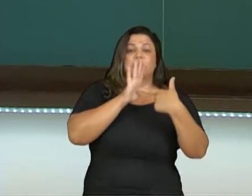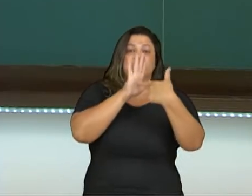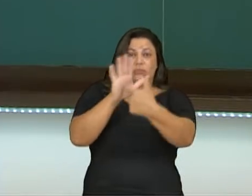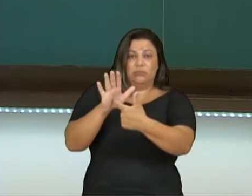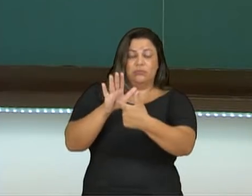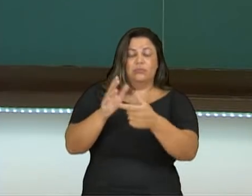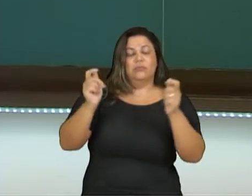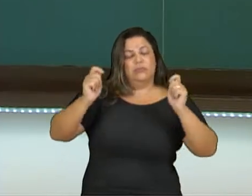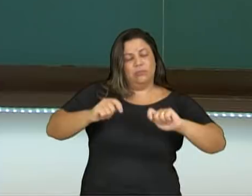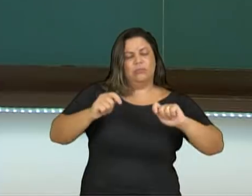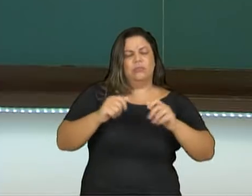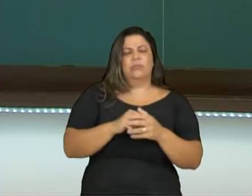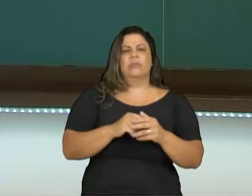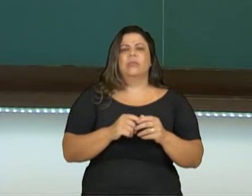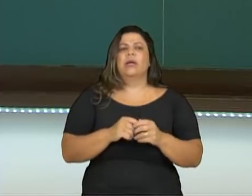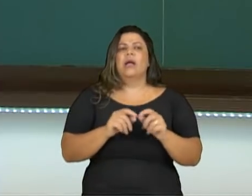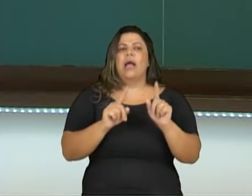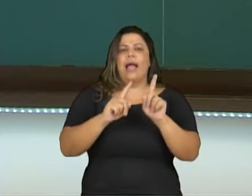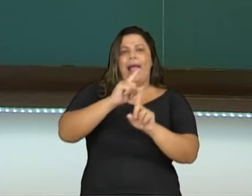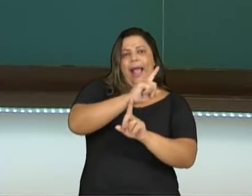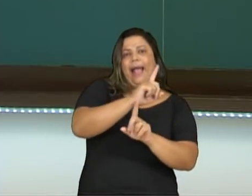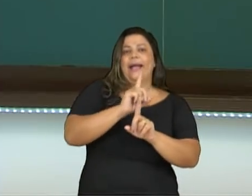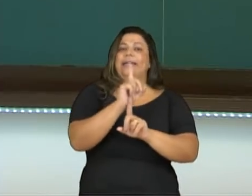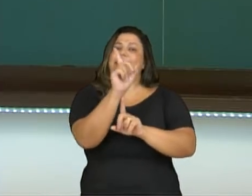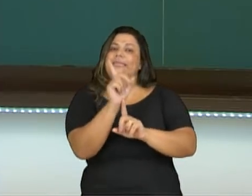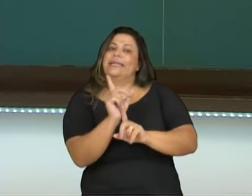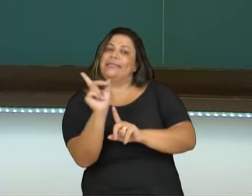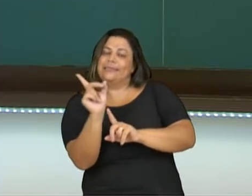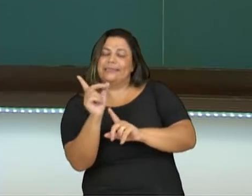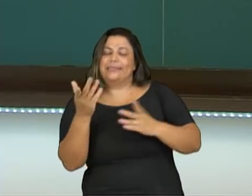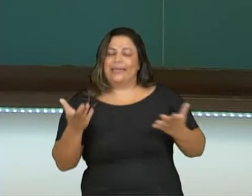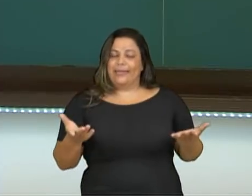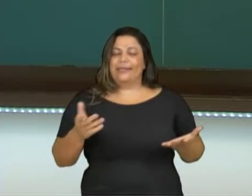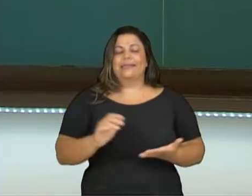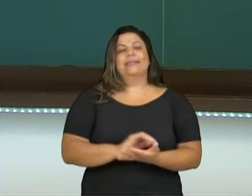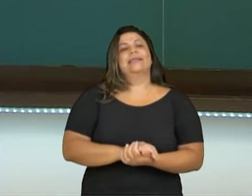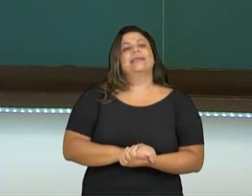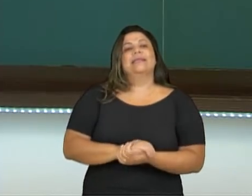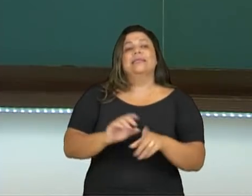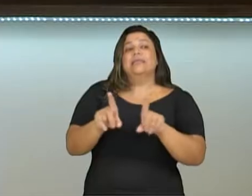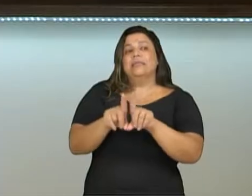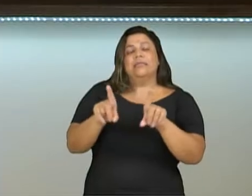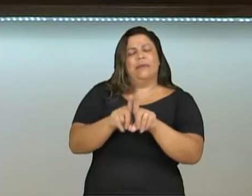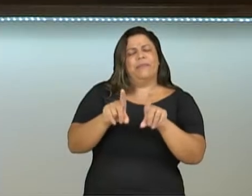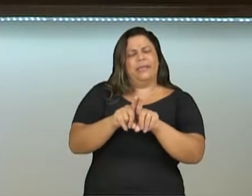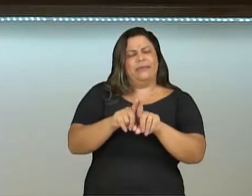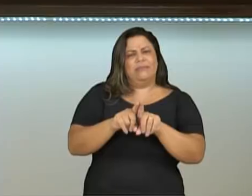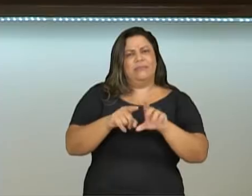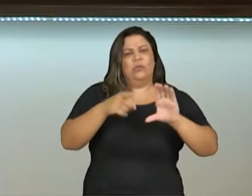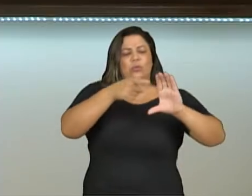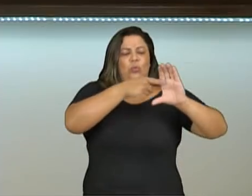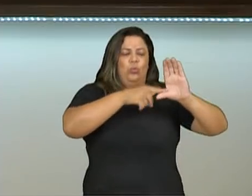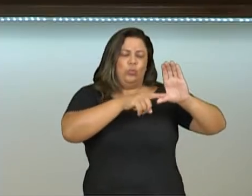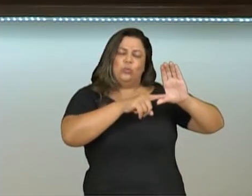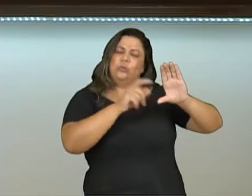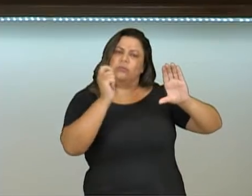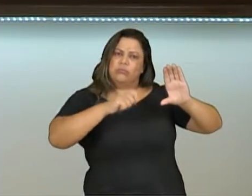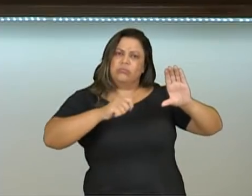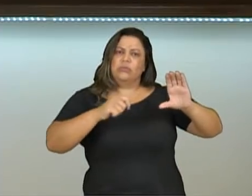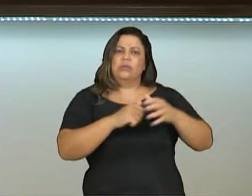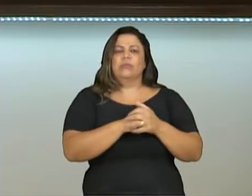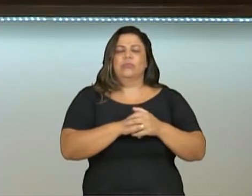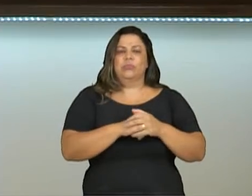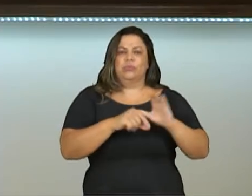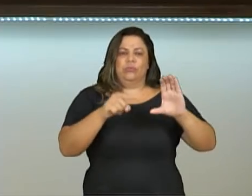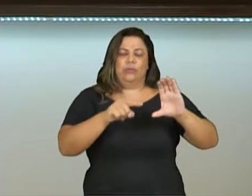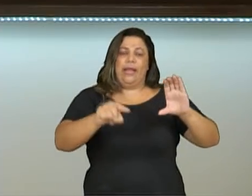poderem movimentar aí a setinha de vocês e também os ângulos que vocês vão movimentar, tanto no sentido horário